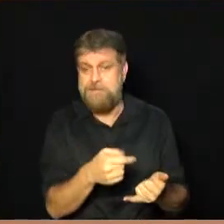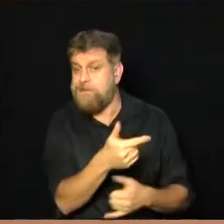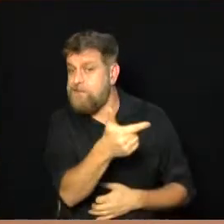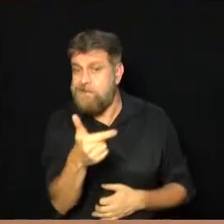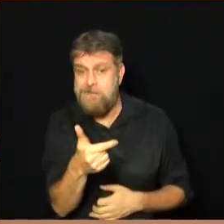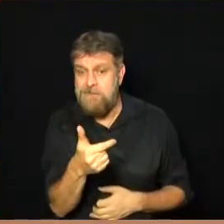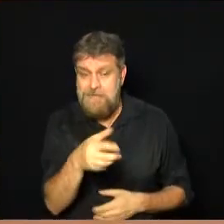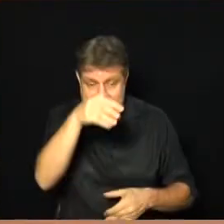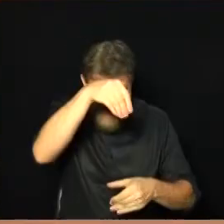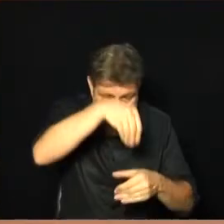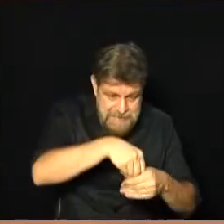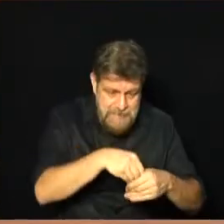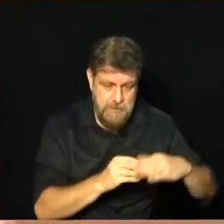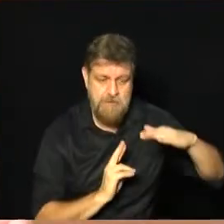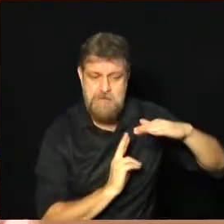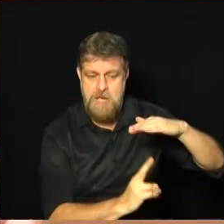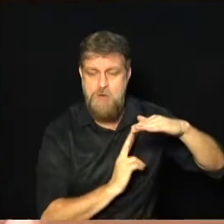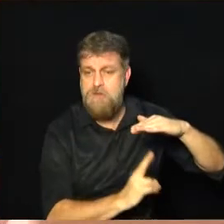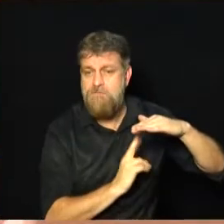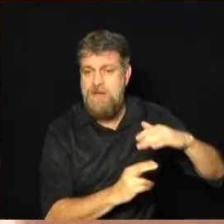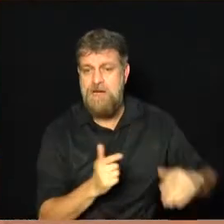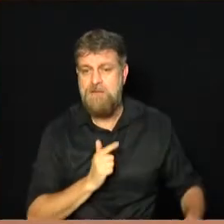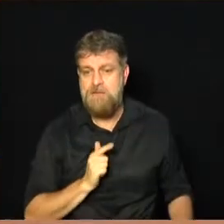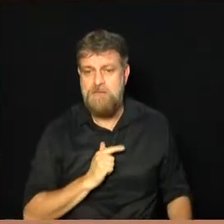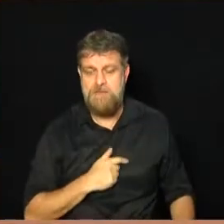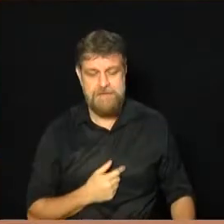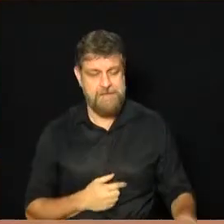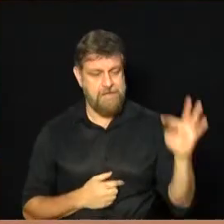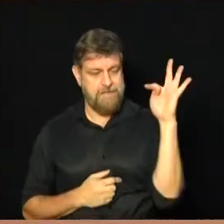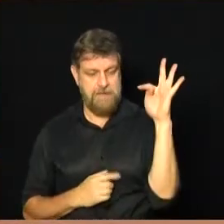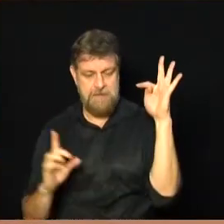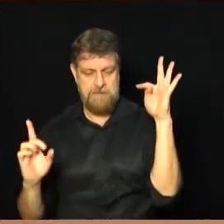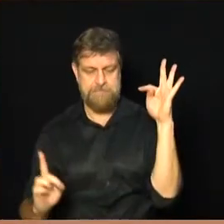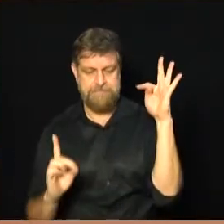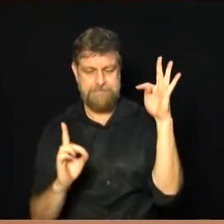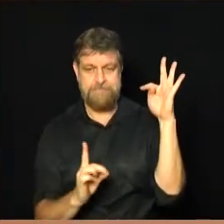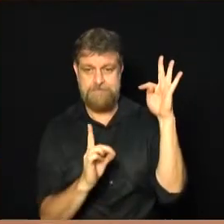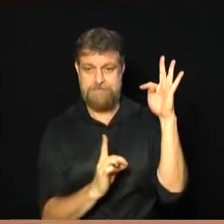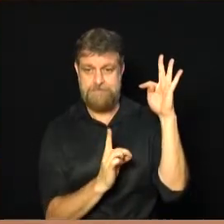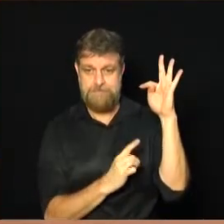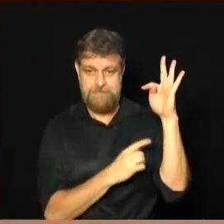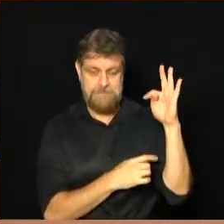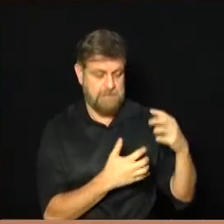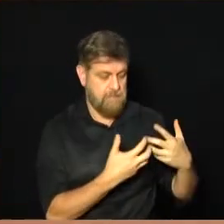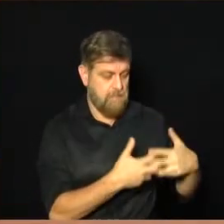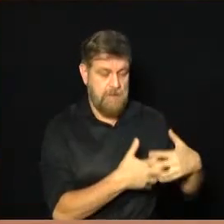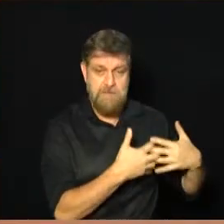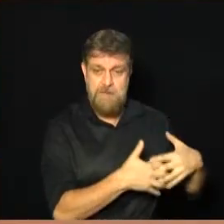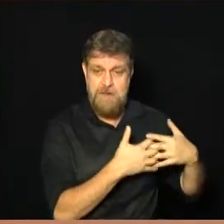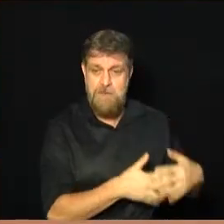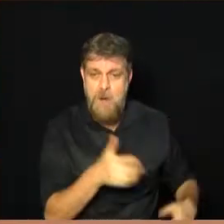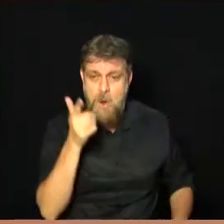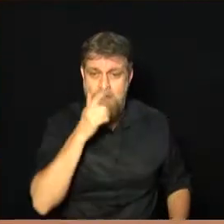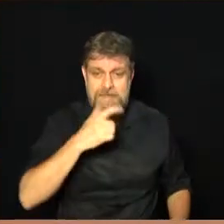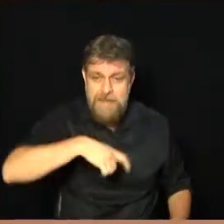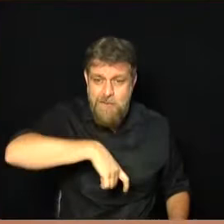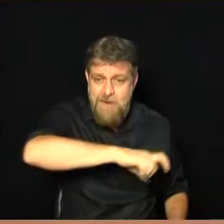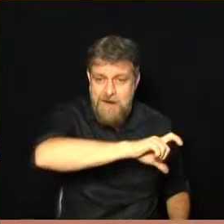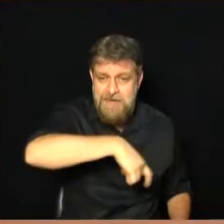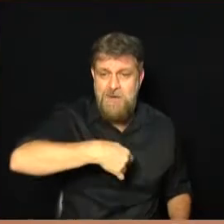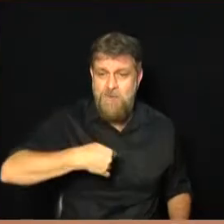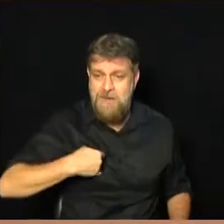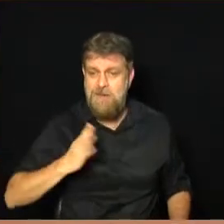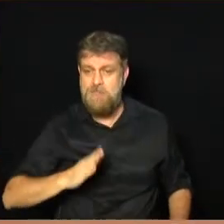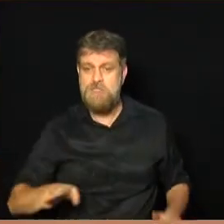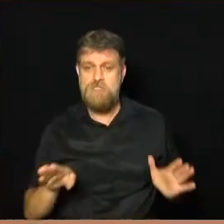temos. A gente precisa ir ao terminal do lado, se estiver funcionando, mas se a gente chega... Eu, por exemplo, já cheguei